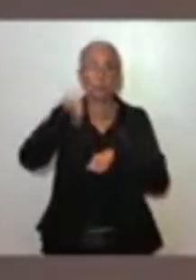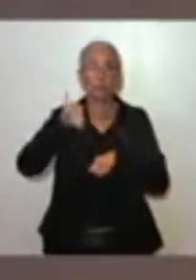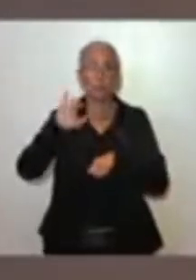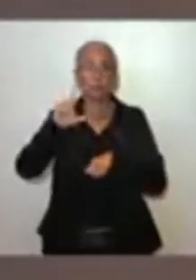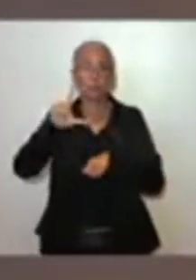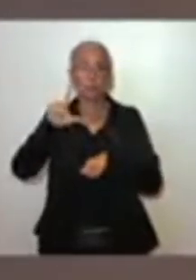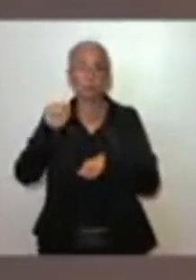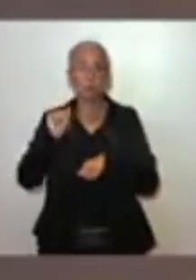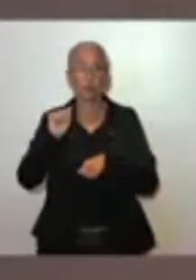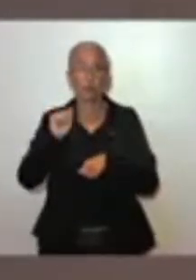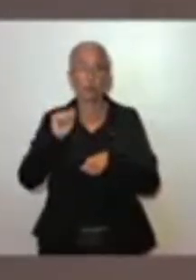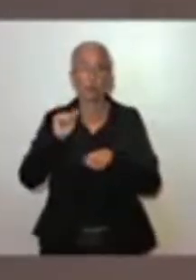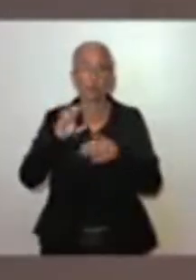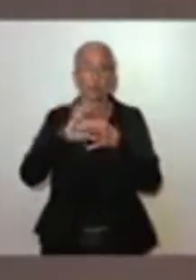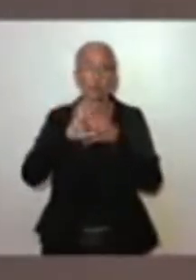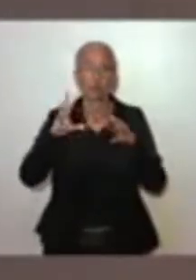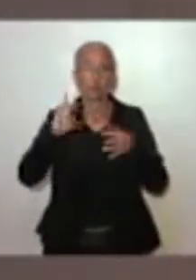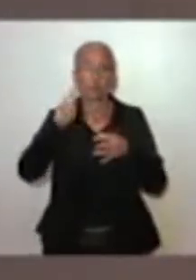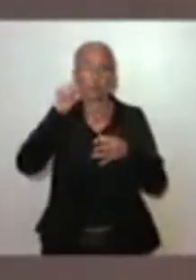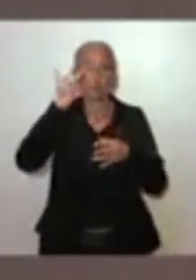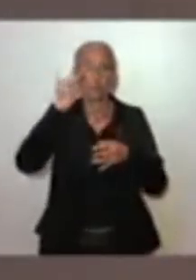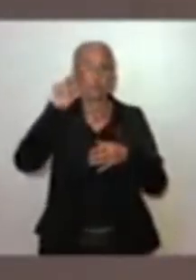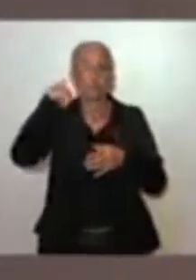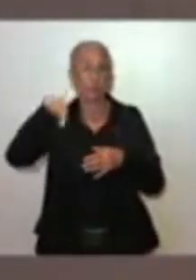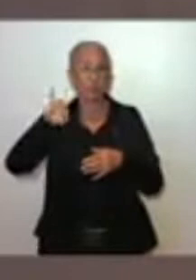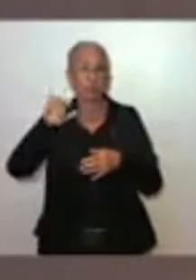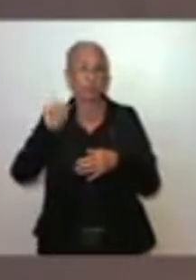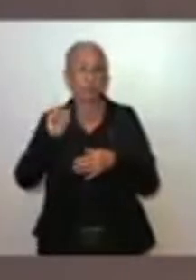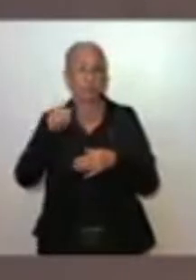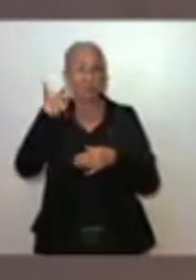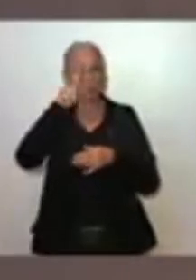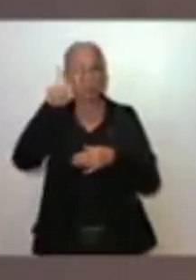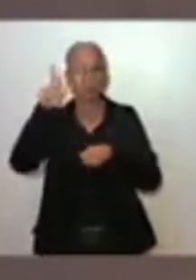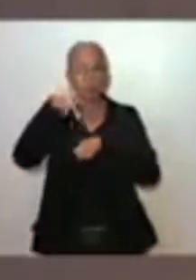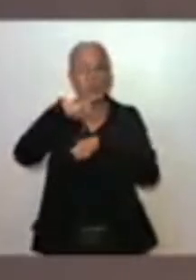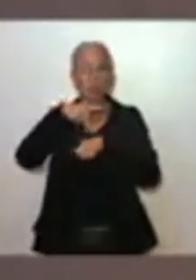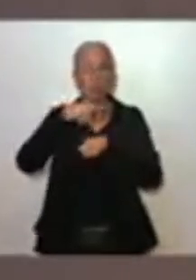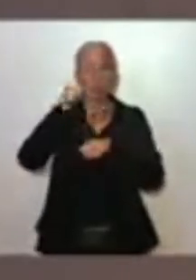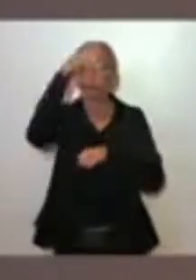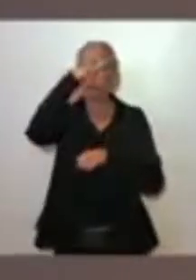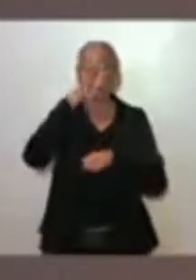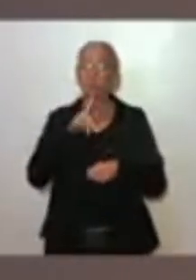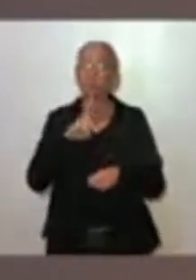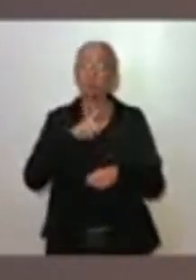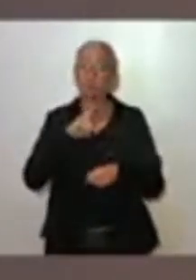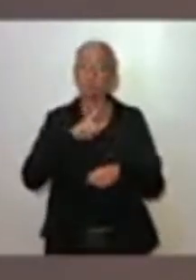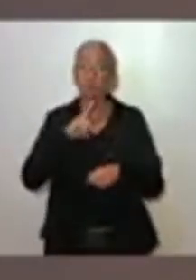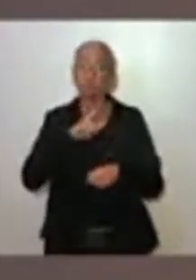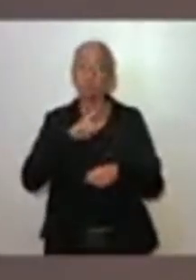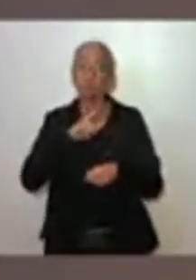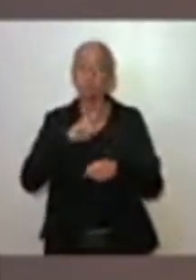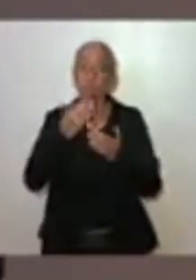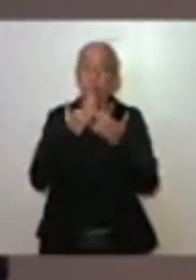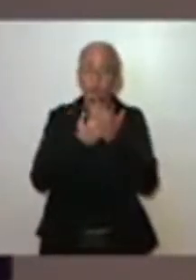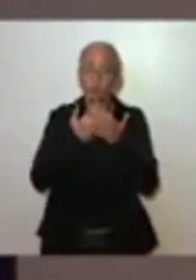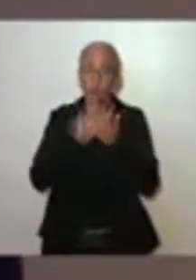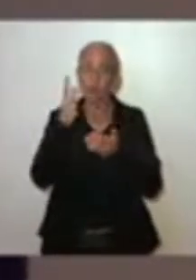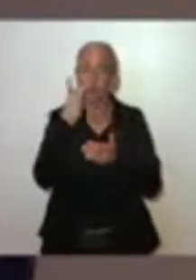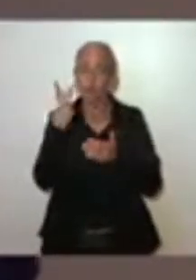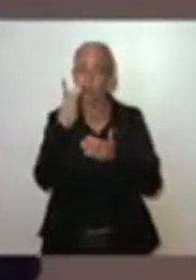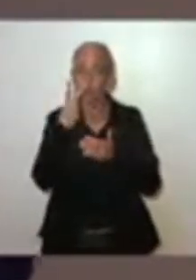Salvador Turquia Rússia e outras Brasil teve como já terão estudado duas